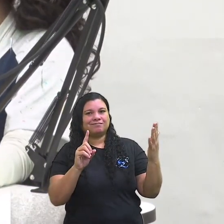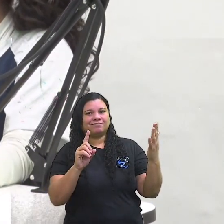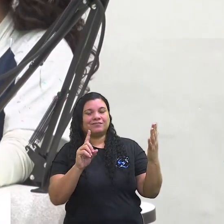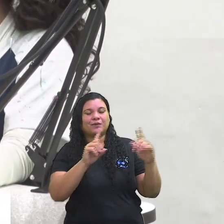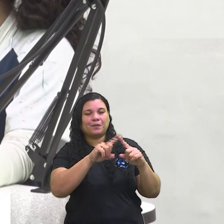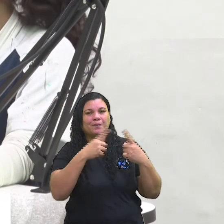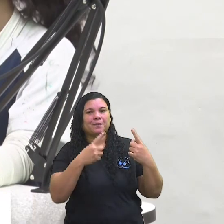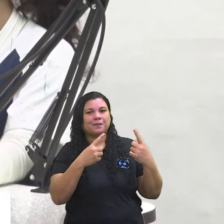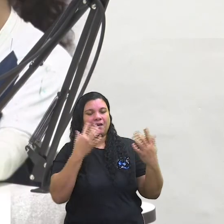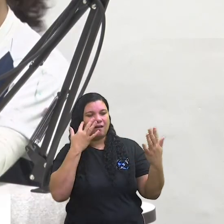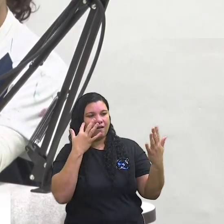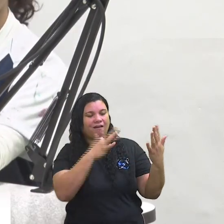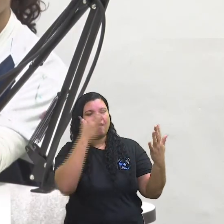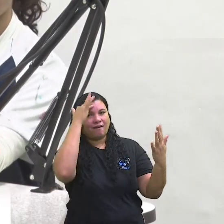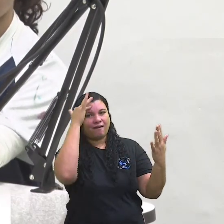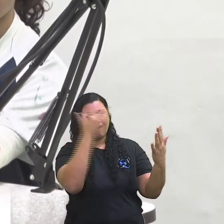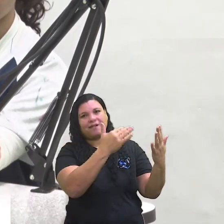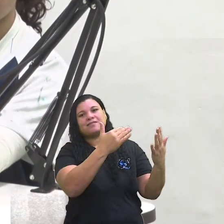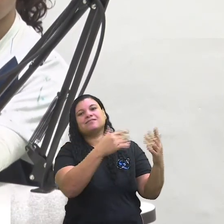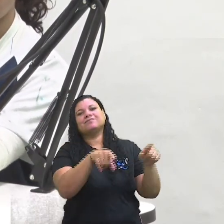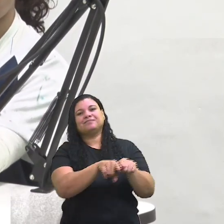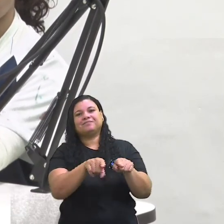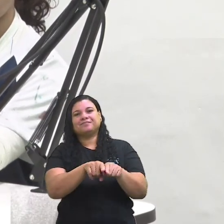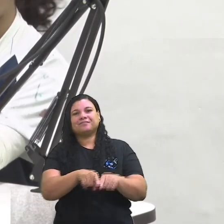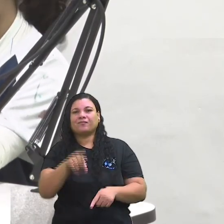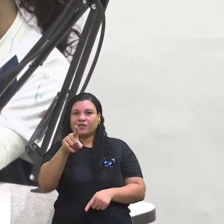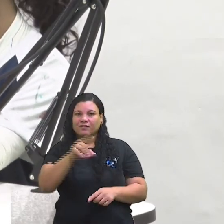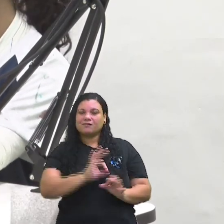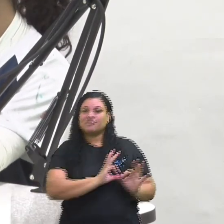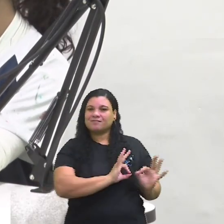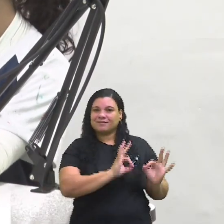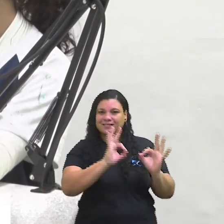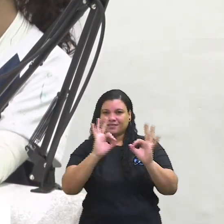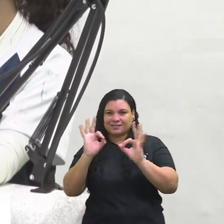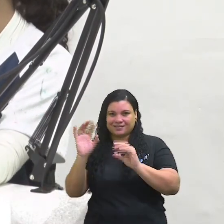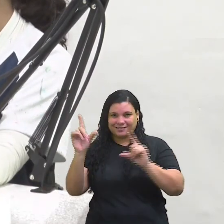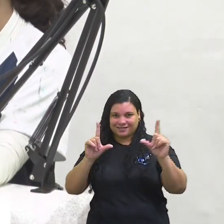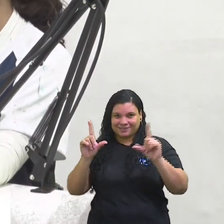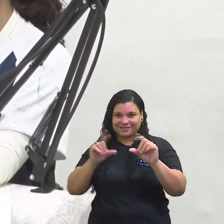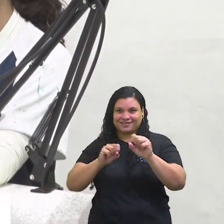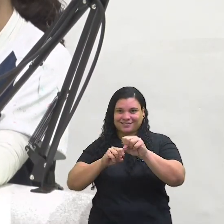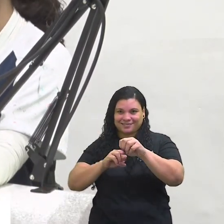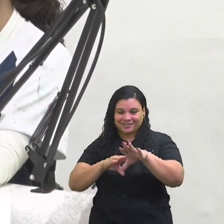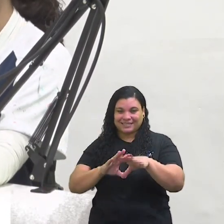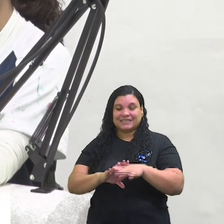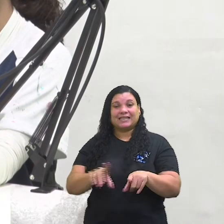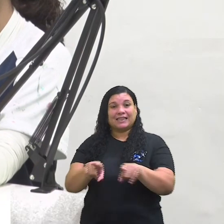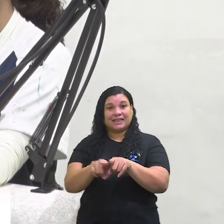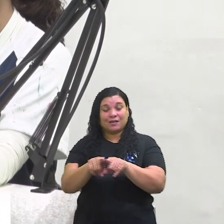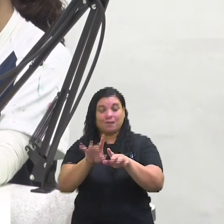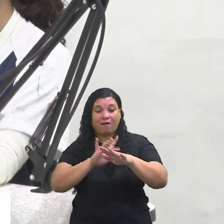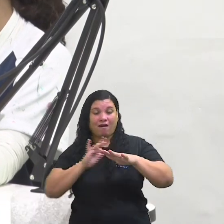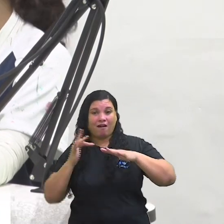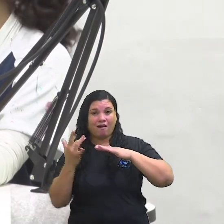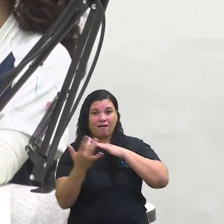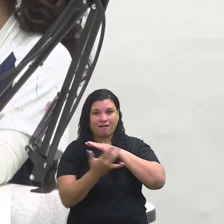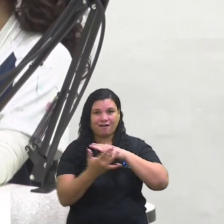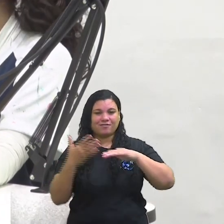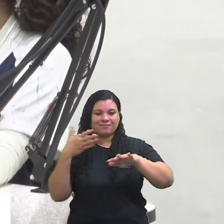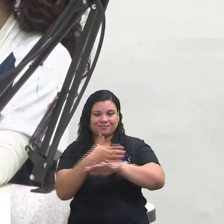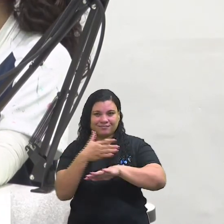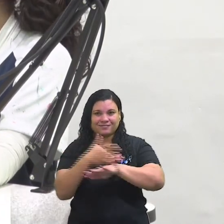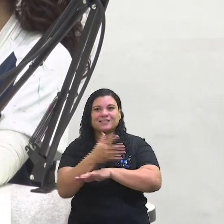fica aí, não esqueça de nos seguir nas nossas redes sociais, SmedGB. Estaremos lá todos os dias mostrando tudo que